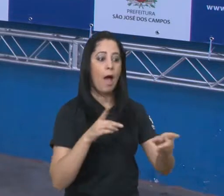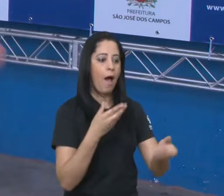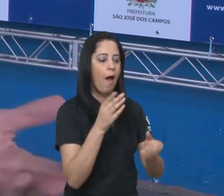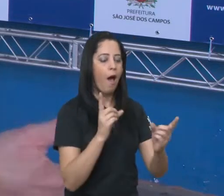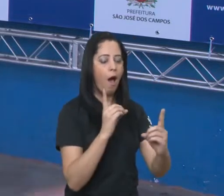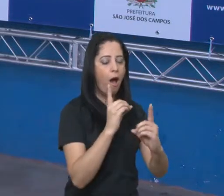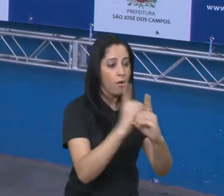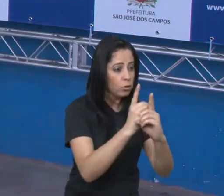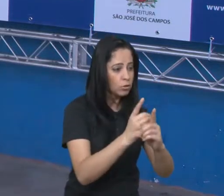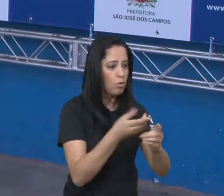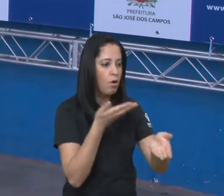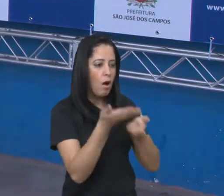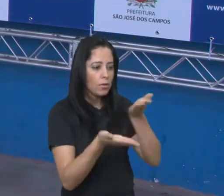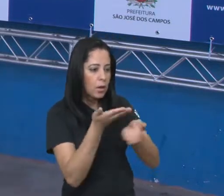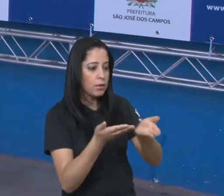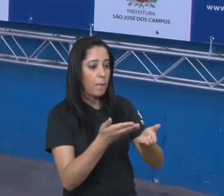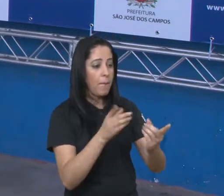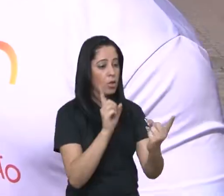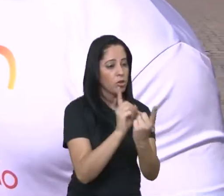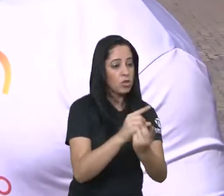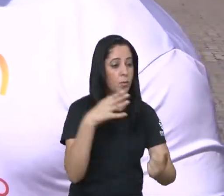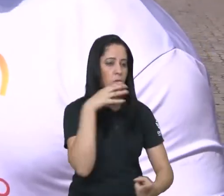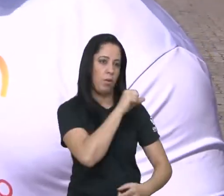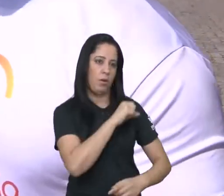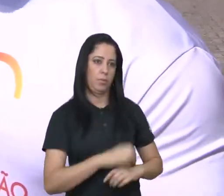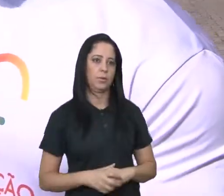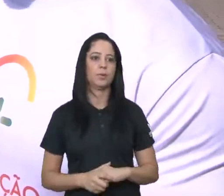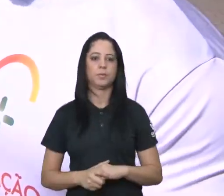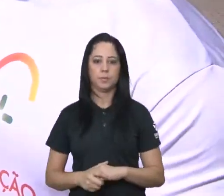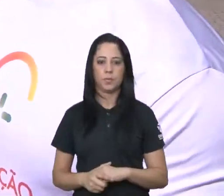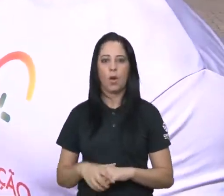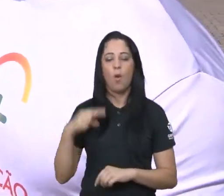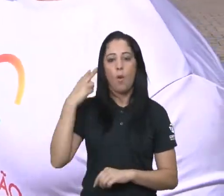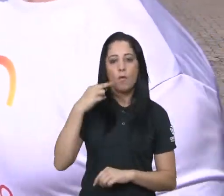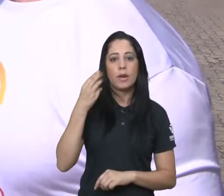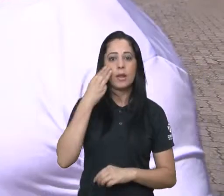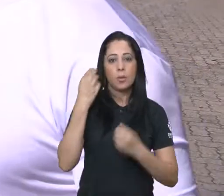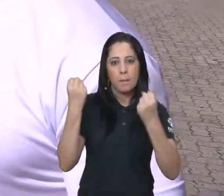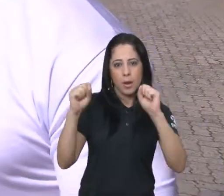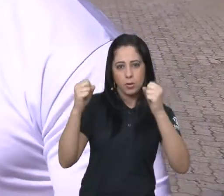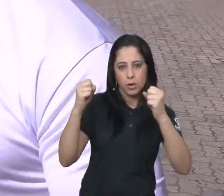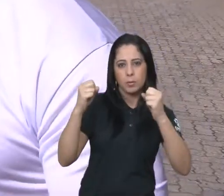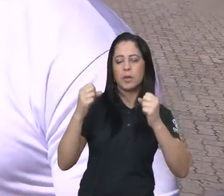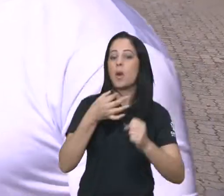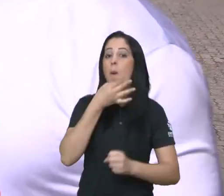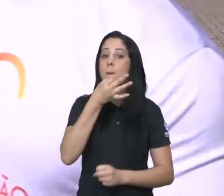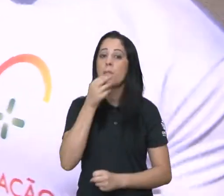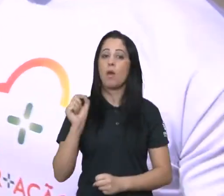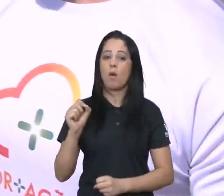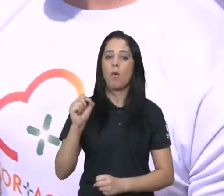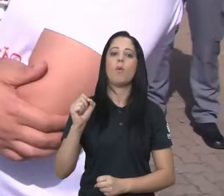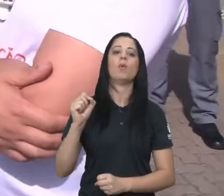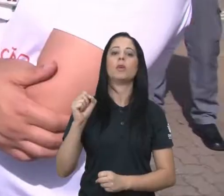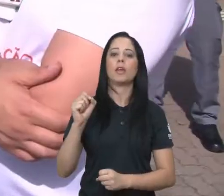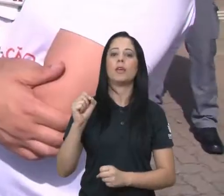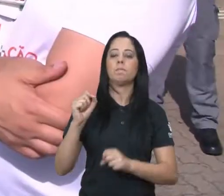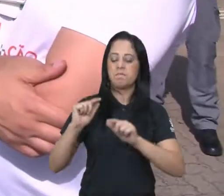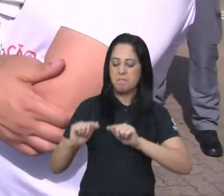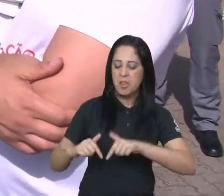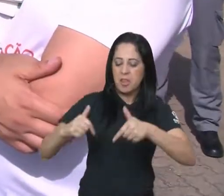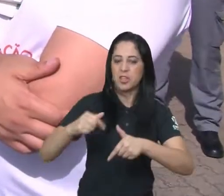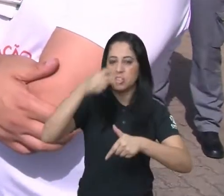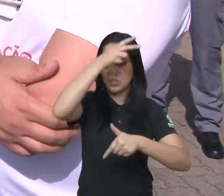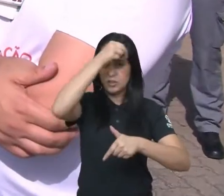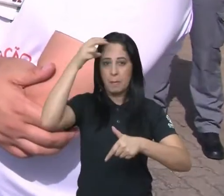desfibrilador, seguramente que isso vai acontecer mais rápido. Para o vereador Marcão da Academia, A iniciativa é mais uma ação inovadora